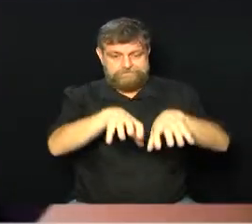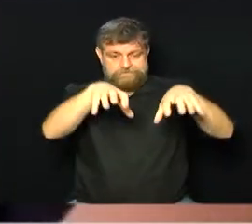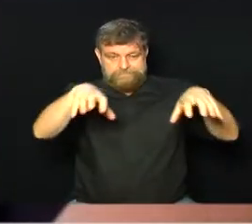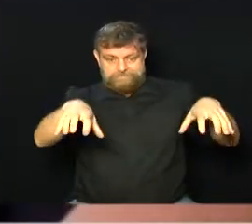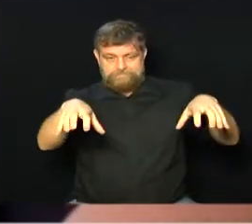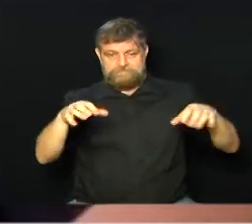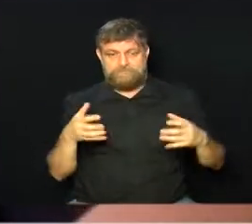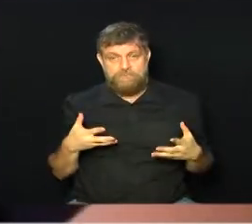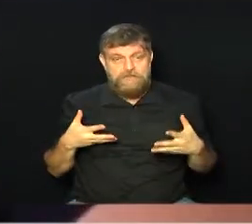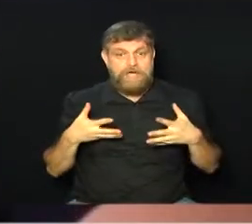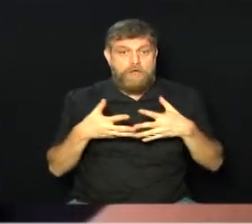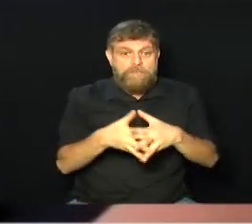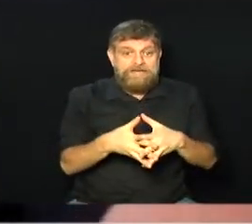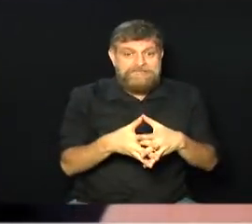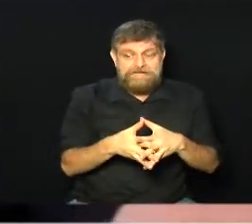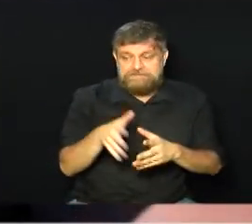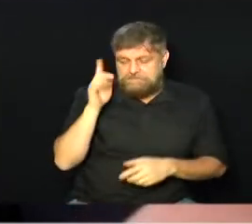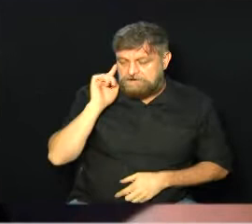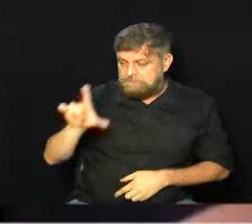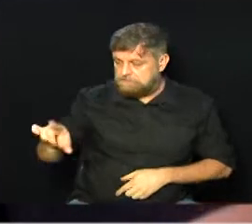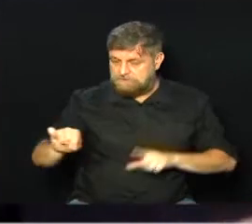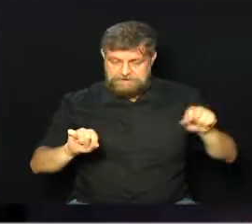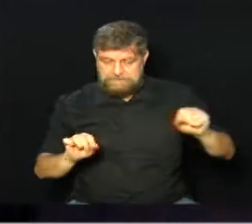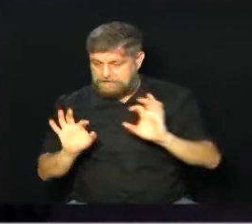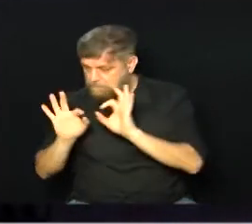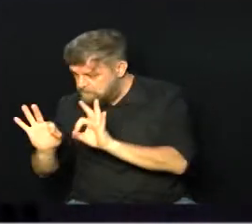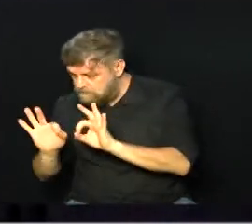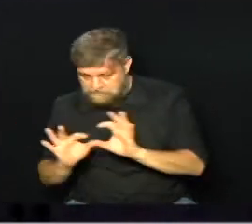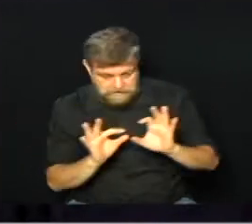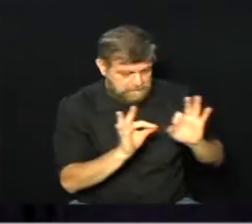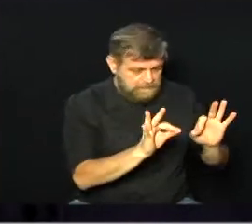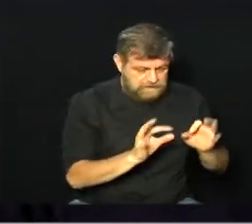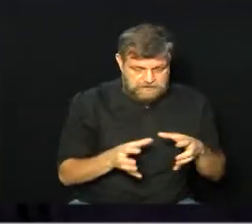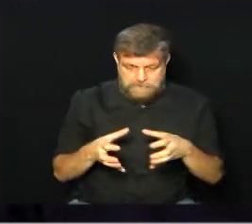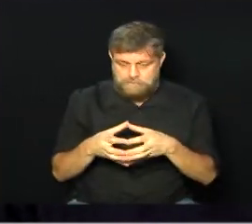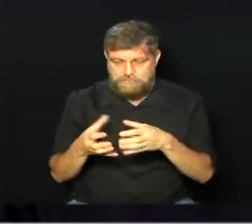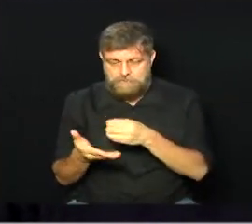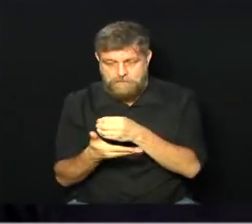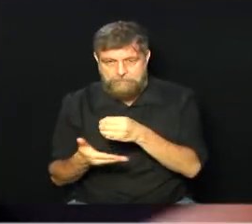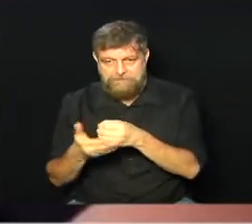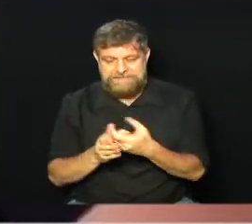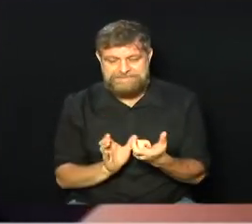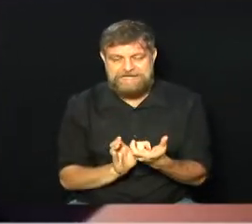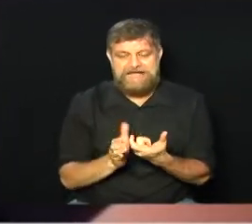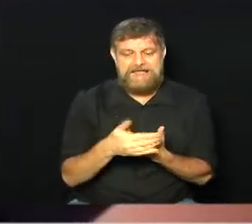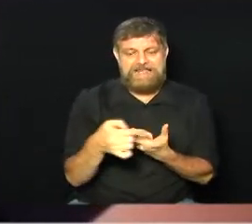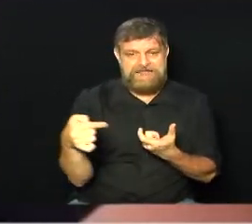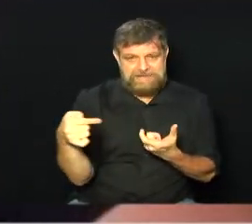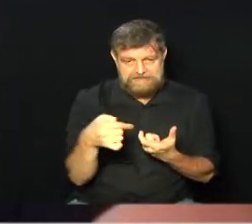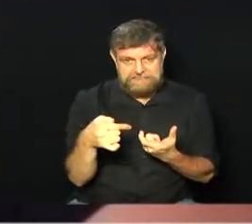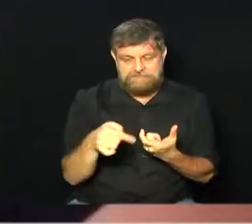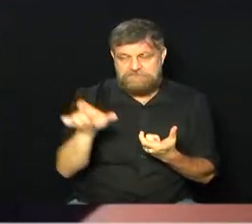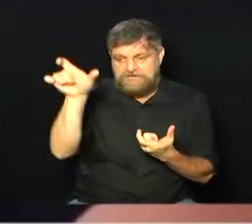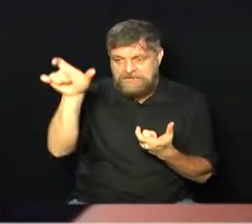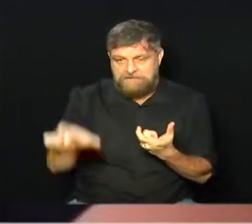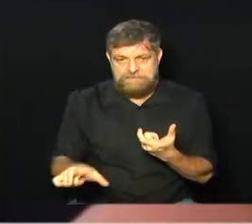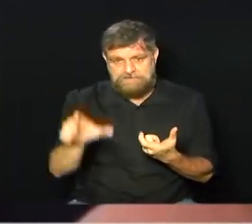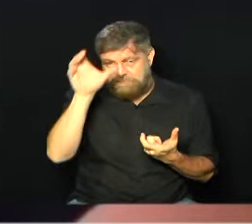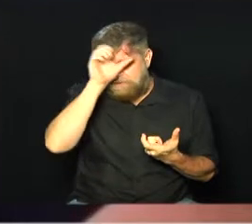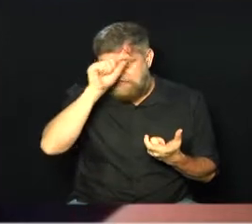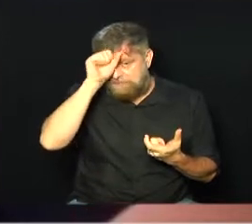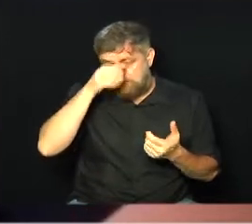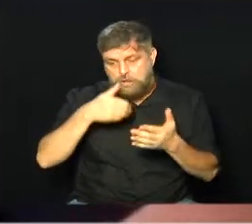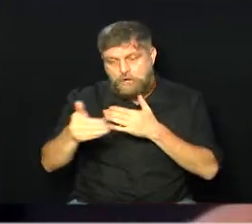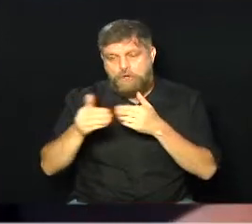você definir qual que é o ideal. Mas, na base, a gente tenta passar termos que eles vão levar e vão saber em qualquer lugar. Estando na